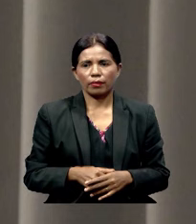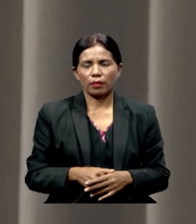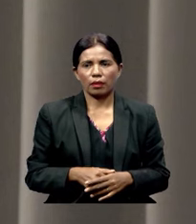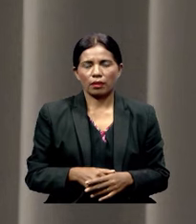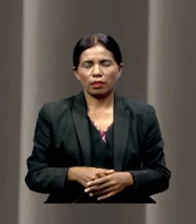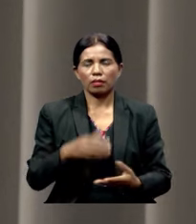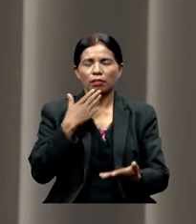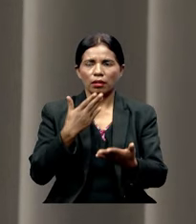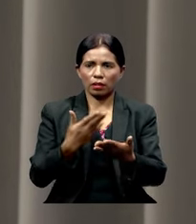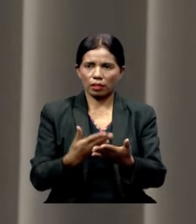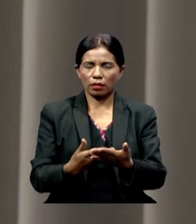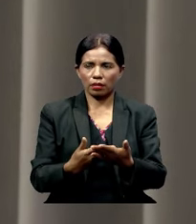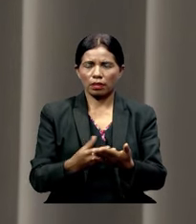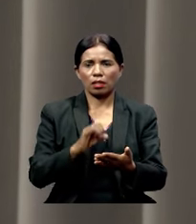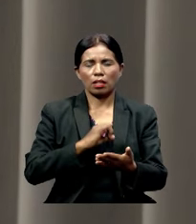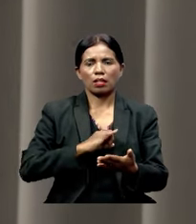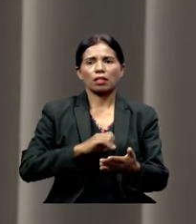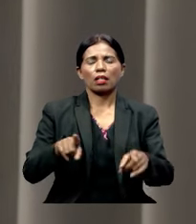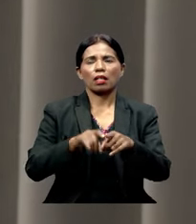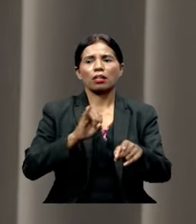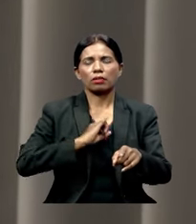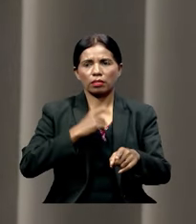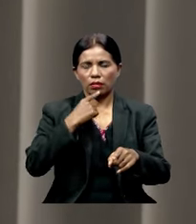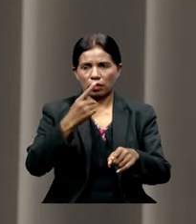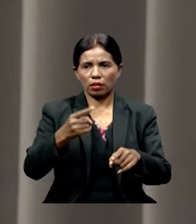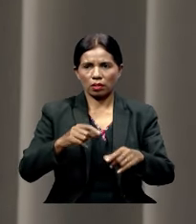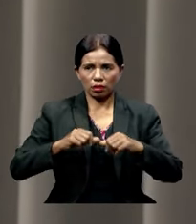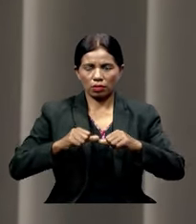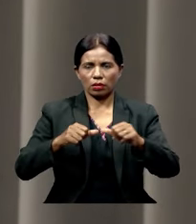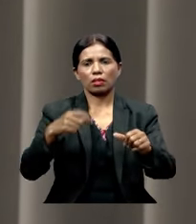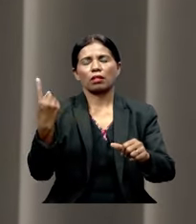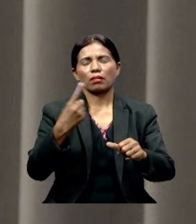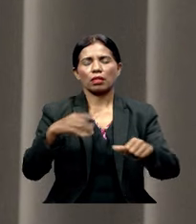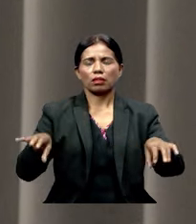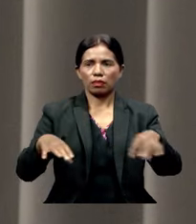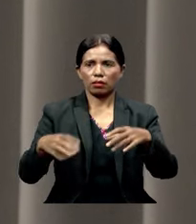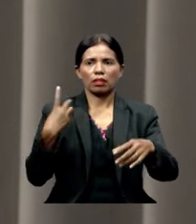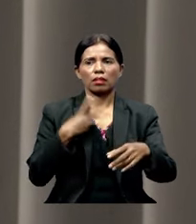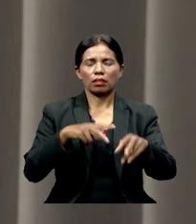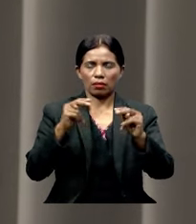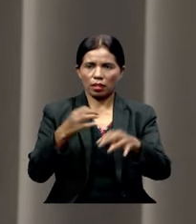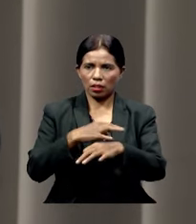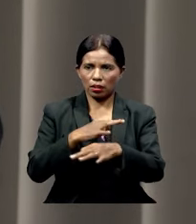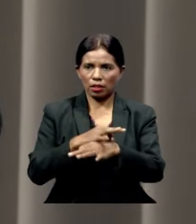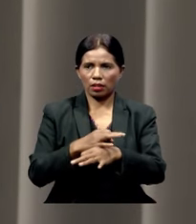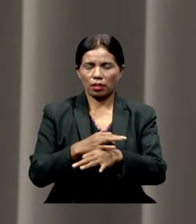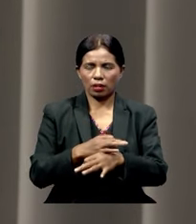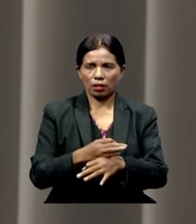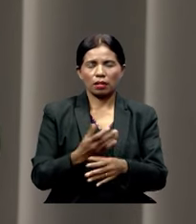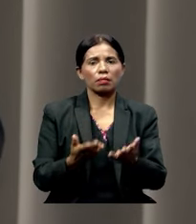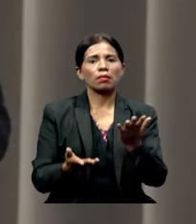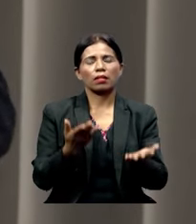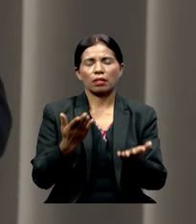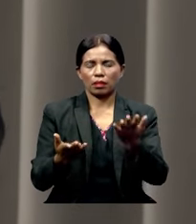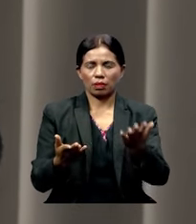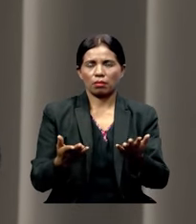vantagem ida neve mas que nesse momento o dia ita continua a tu mantém ida neve mas precisa tu a dia ida neve mas obstáculo